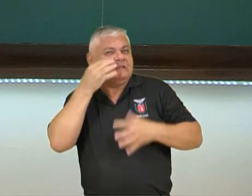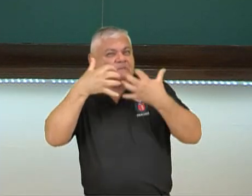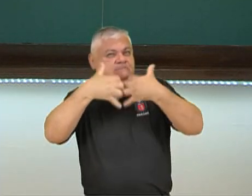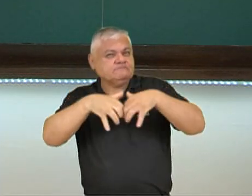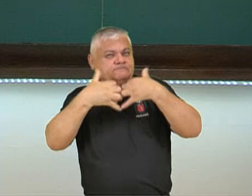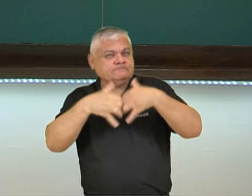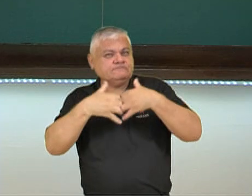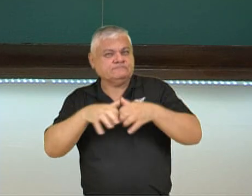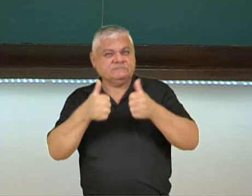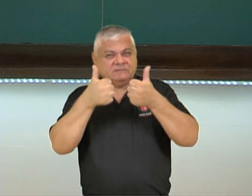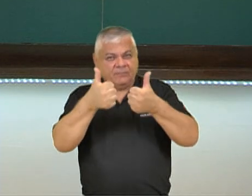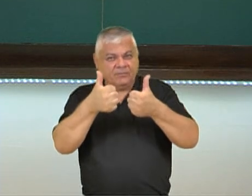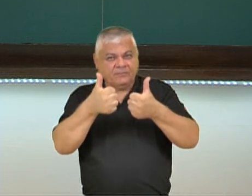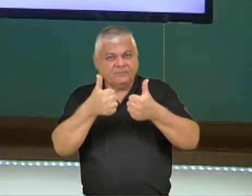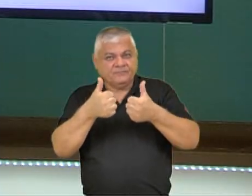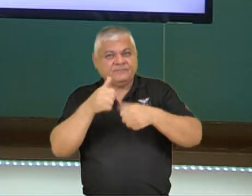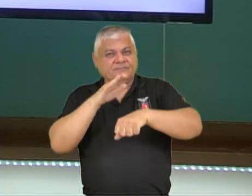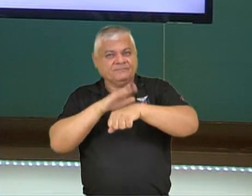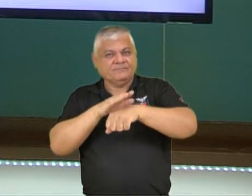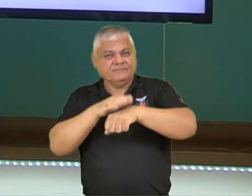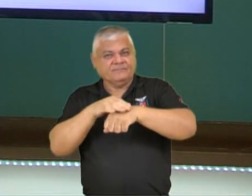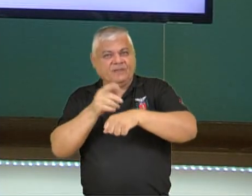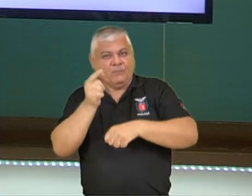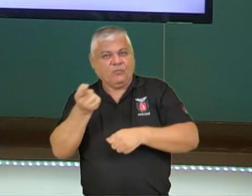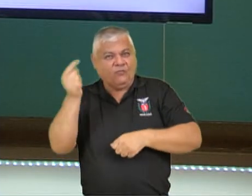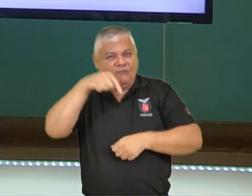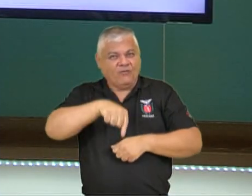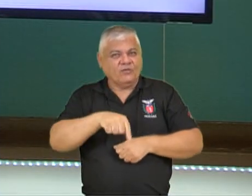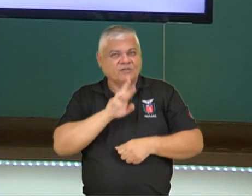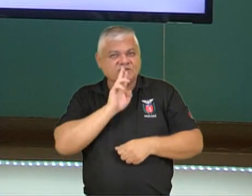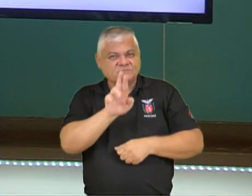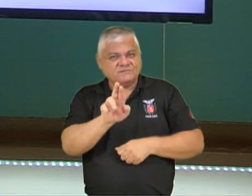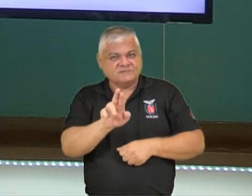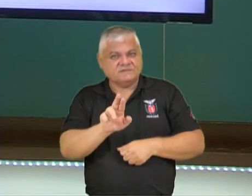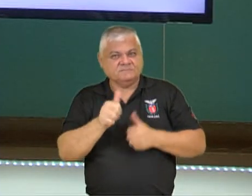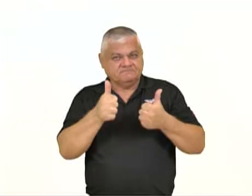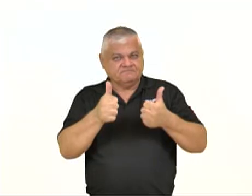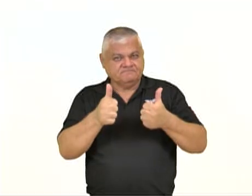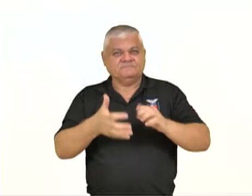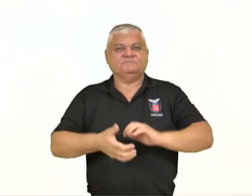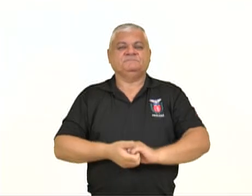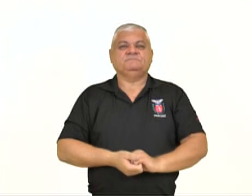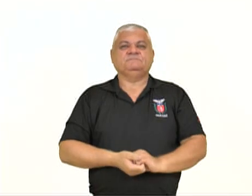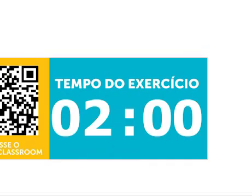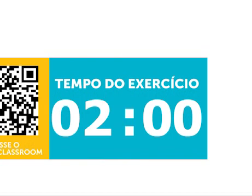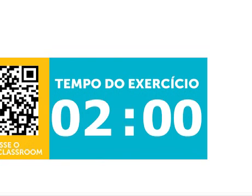questão, beleza? Daqui a pouco a gente já responde essa questão aí. Até breve.